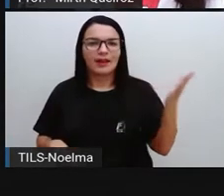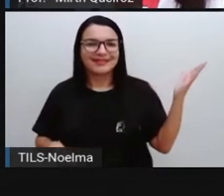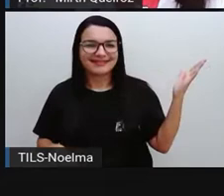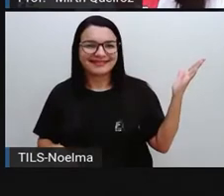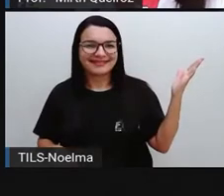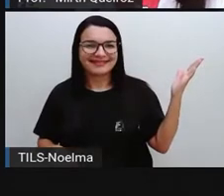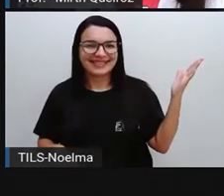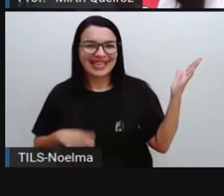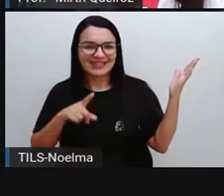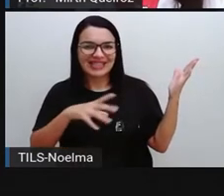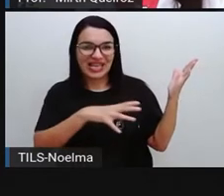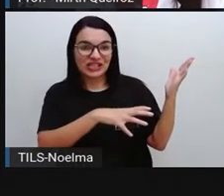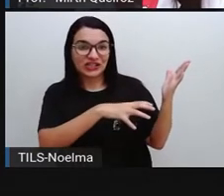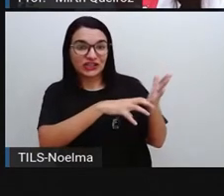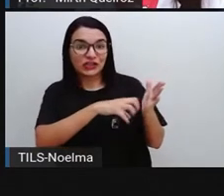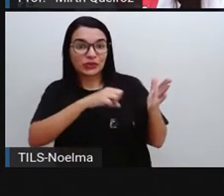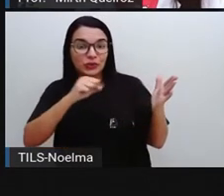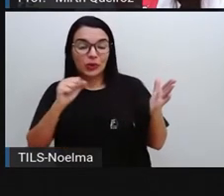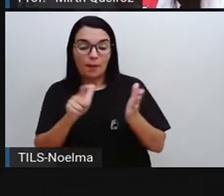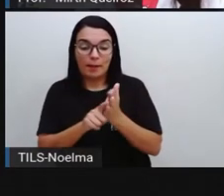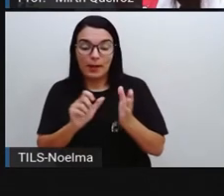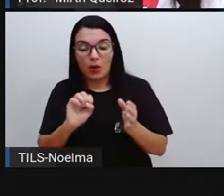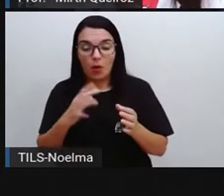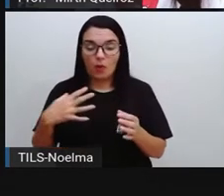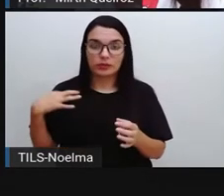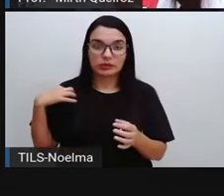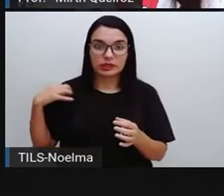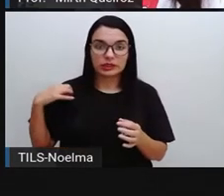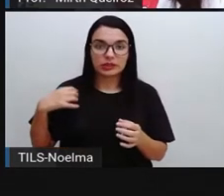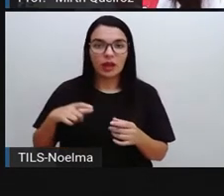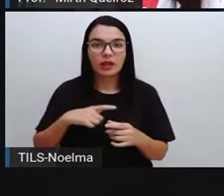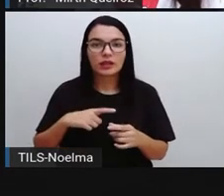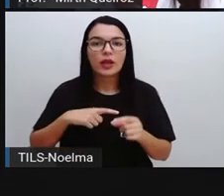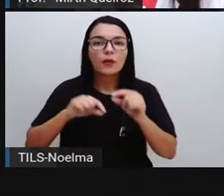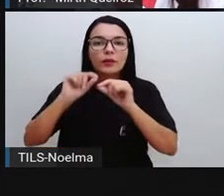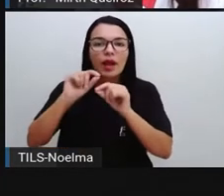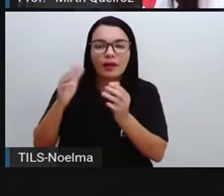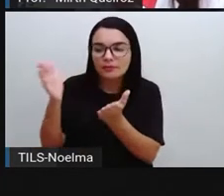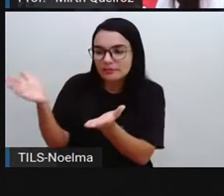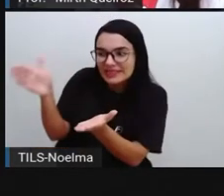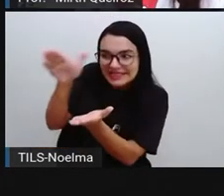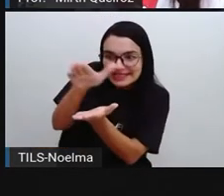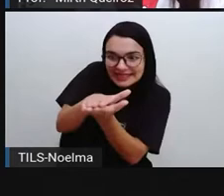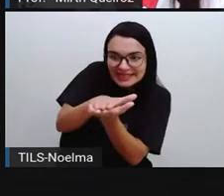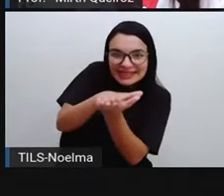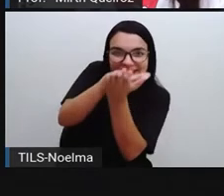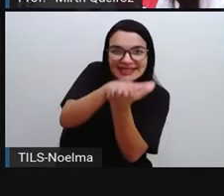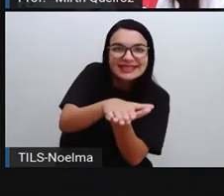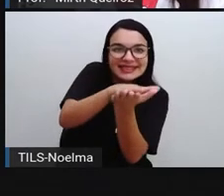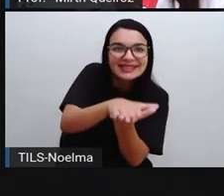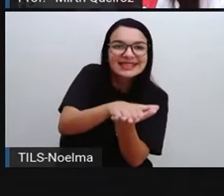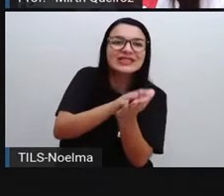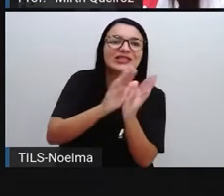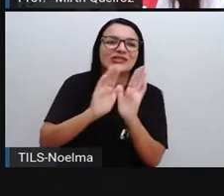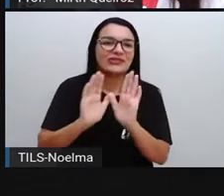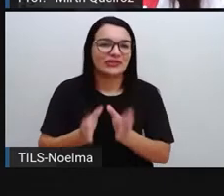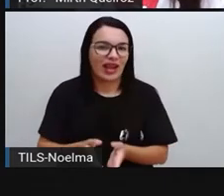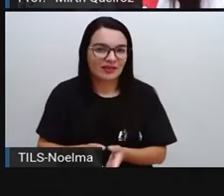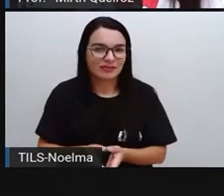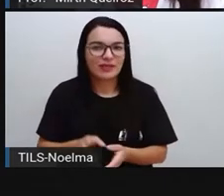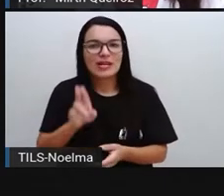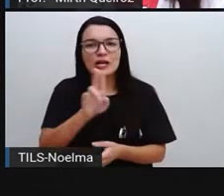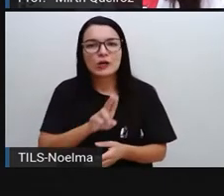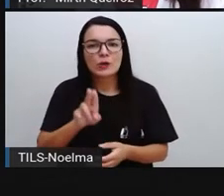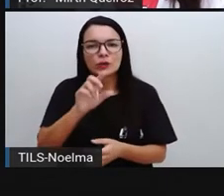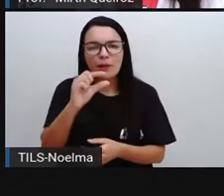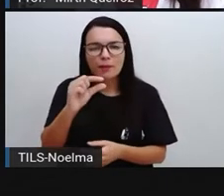retirar o tecido, né, que foi feito em tecido, nós temos a gravura que foi transferida do vidro para ele uma única impressão. O uso de